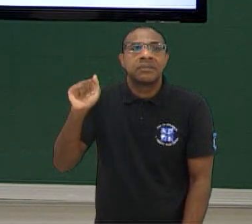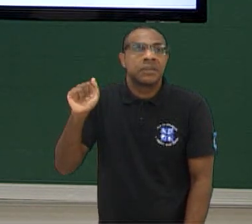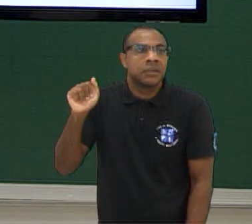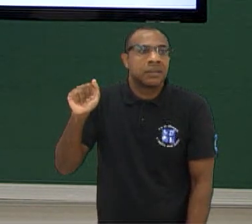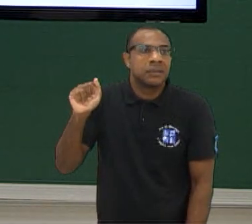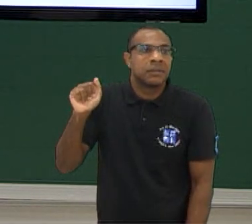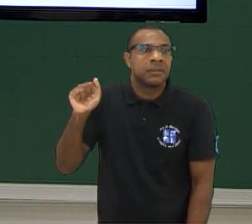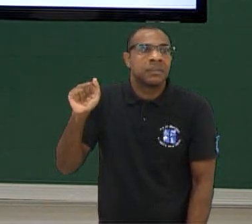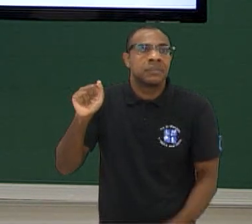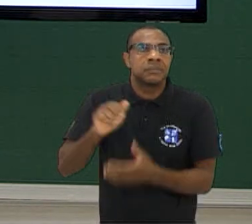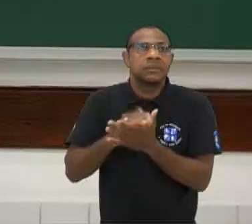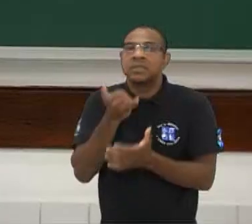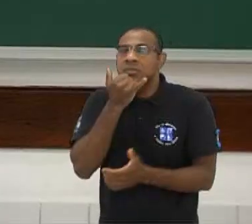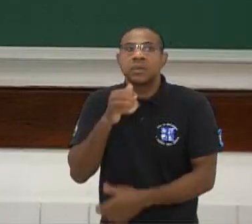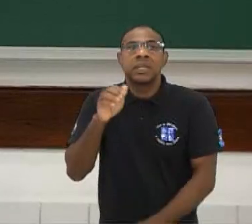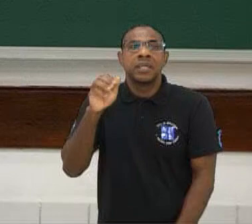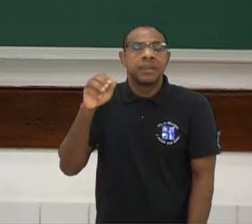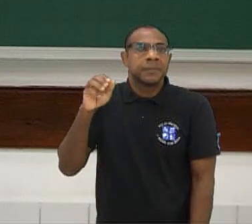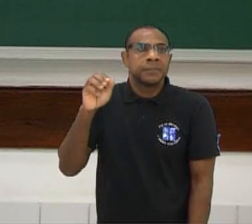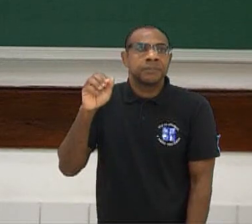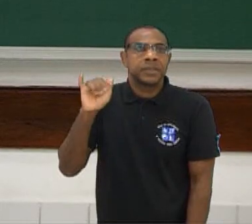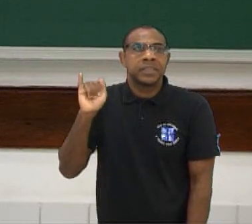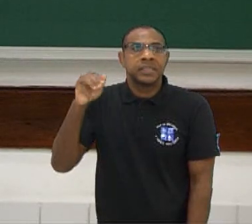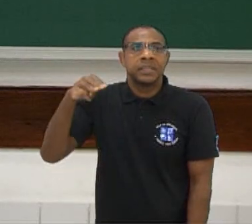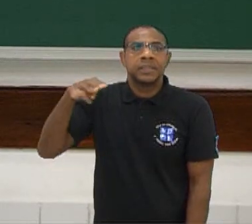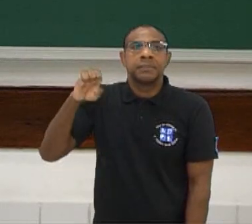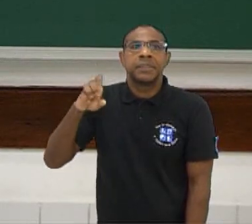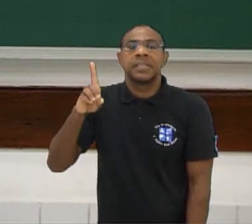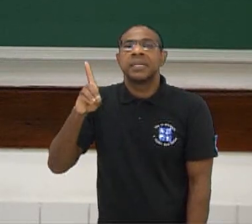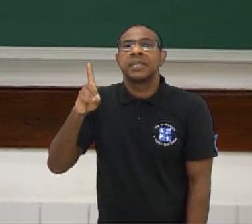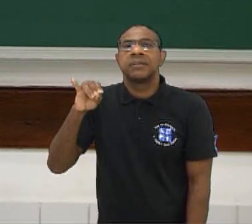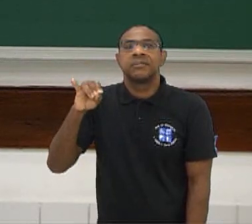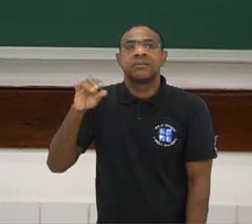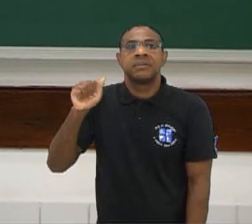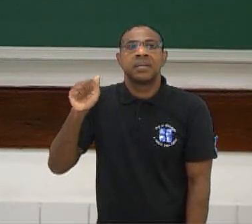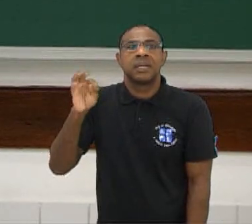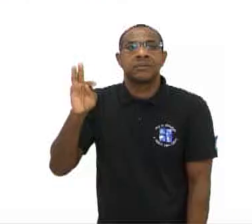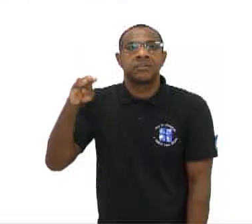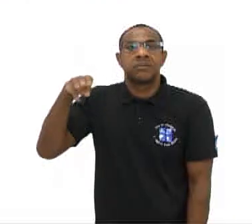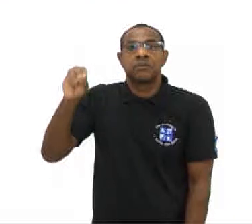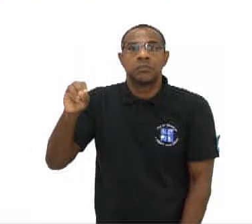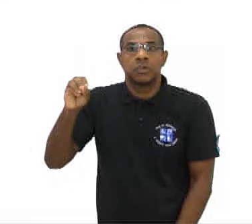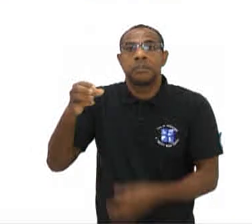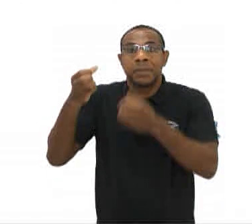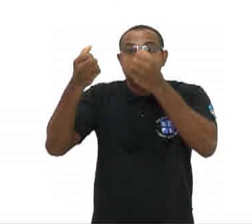e encontrarem o argumento. Um tempinho para você fazer isso e eu volto já.